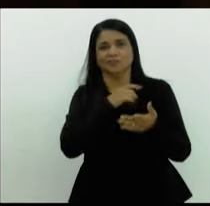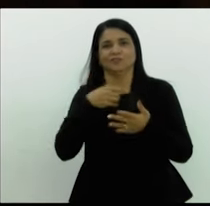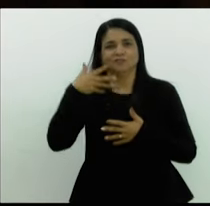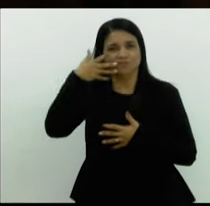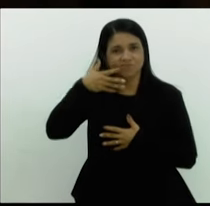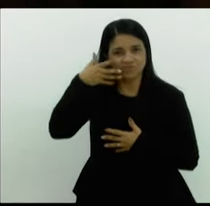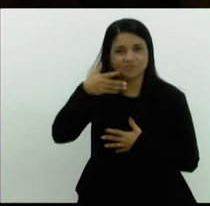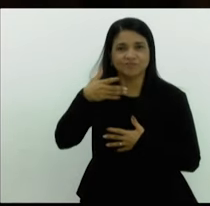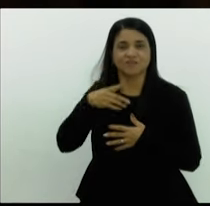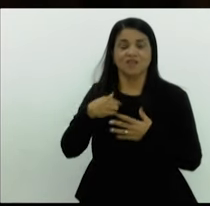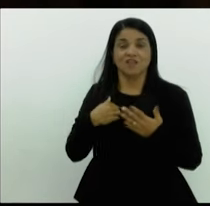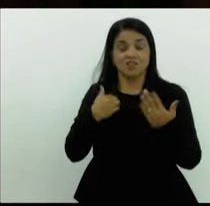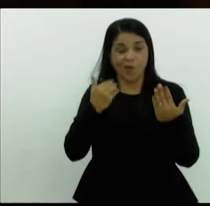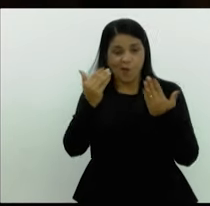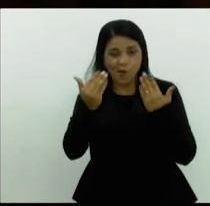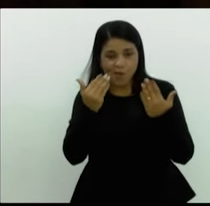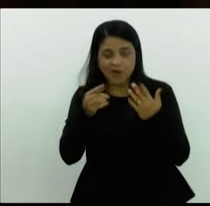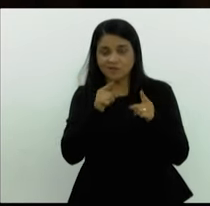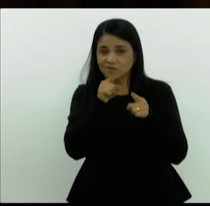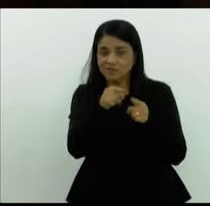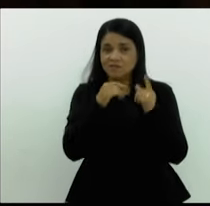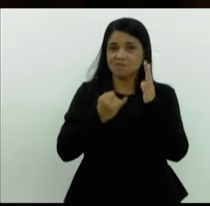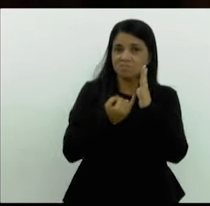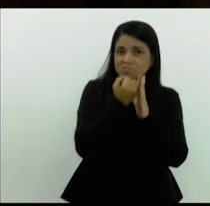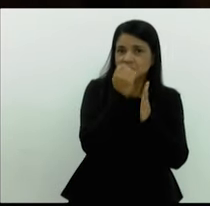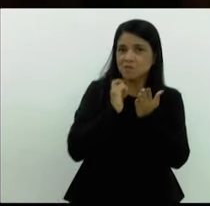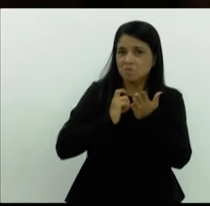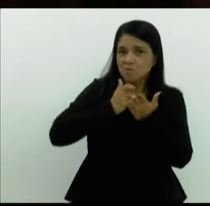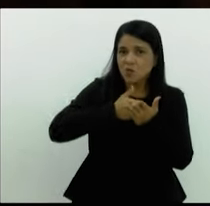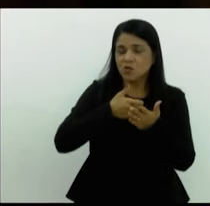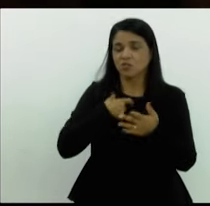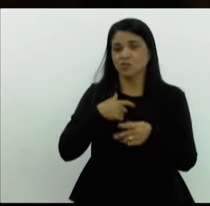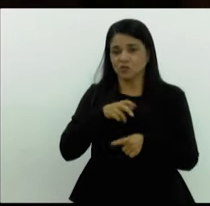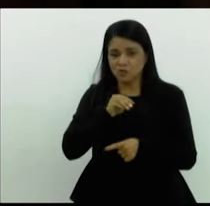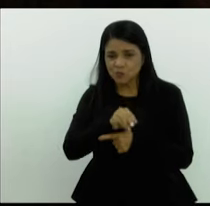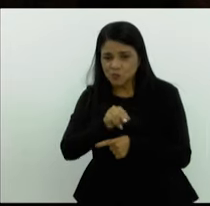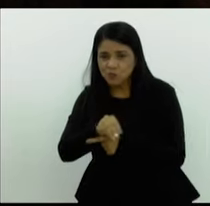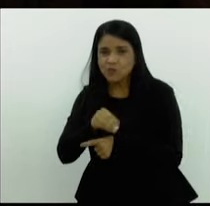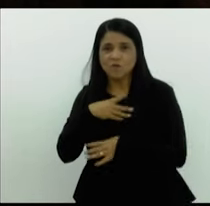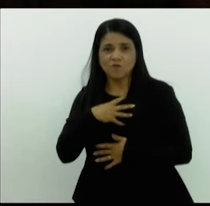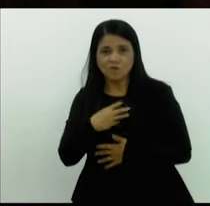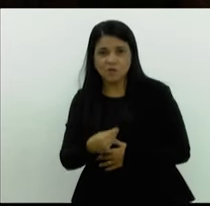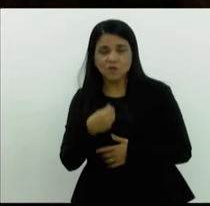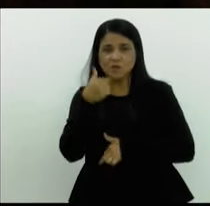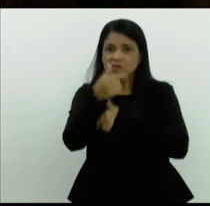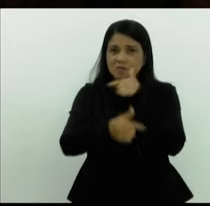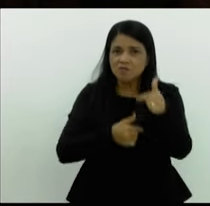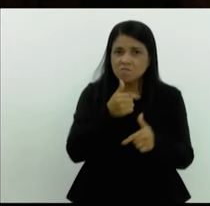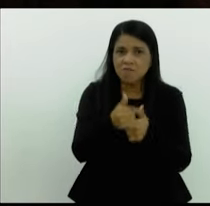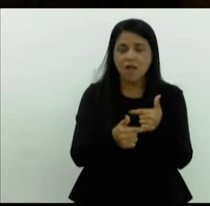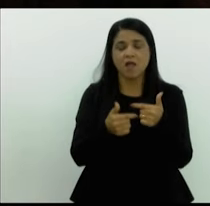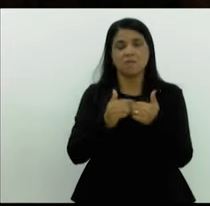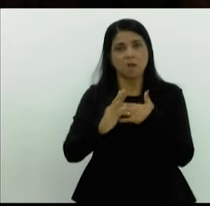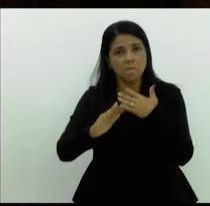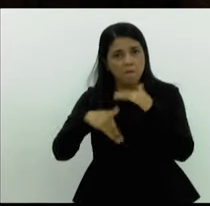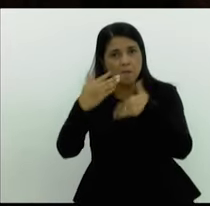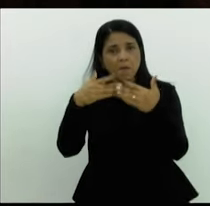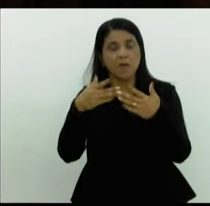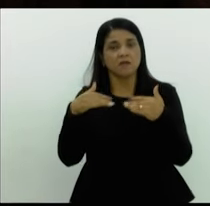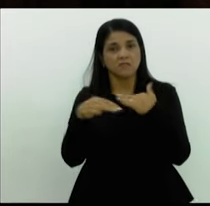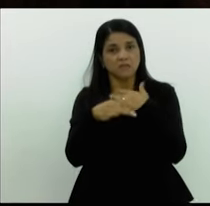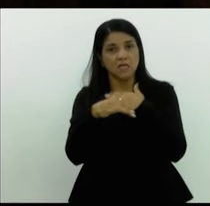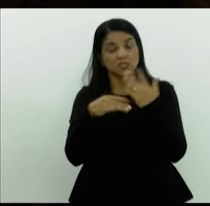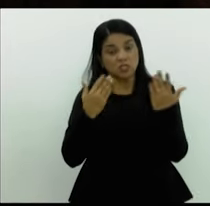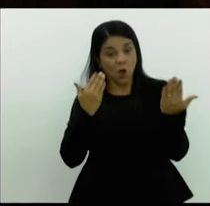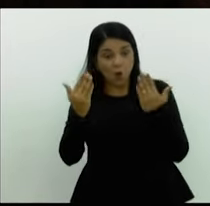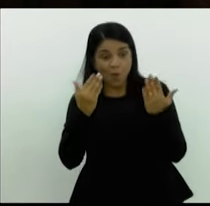senhor e a senhora, pagador de imposto, que cria seus filhos, que trabalha para edificar uma cidade, ele está comparando o